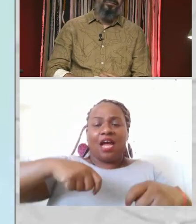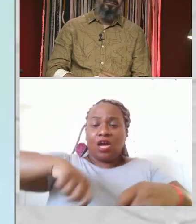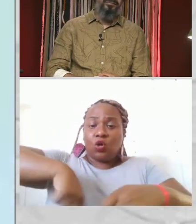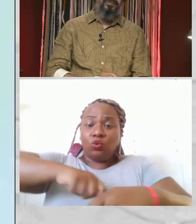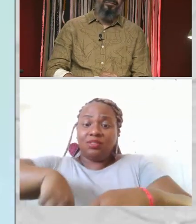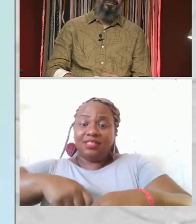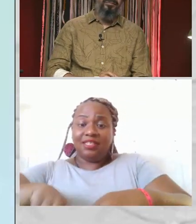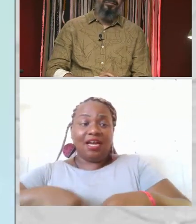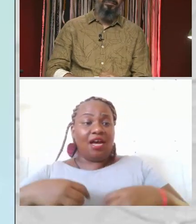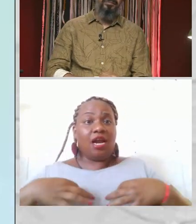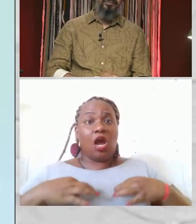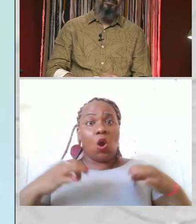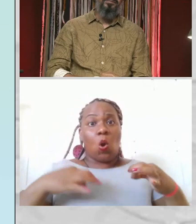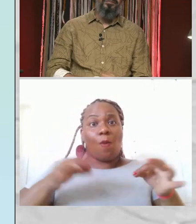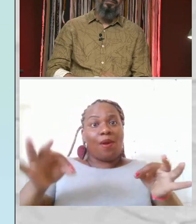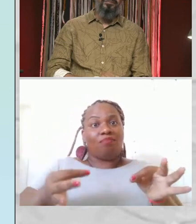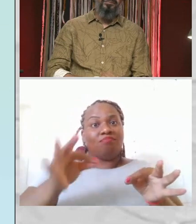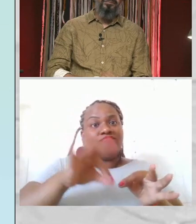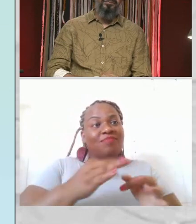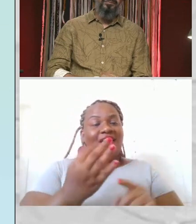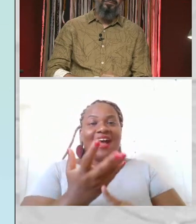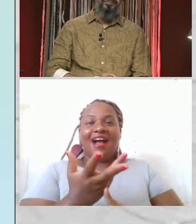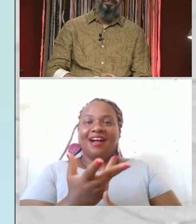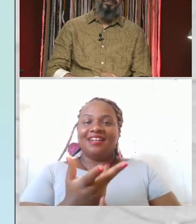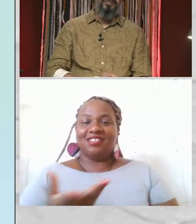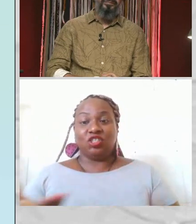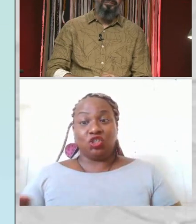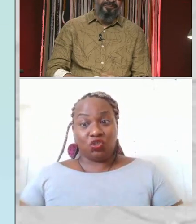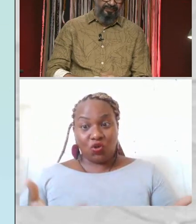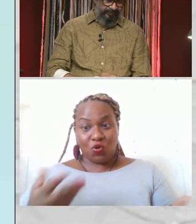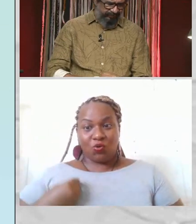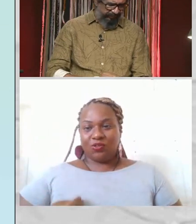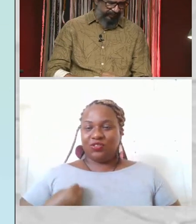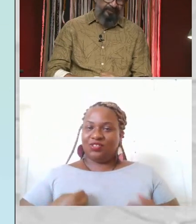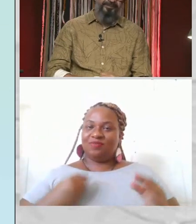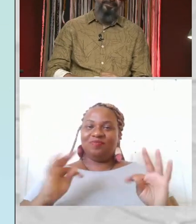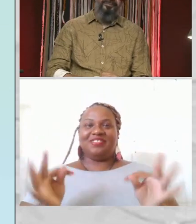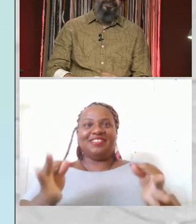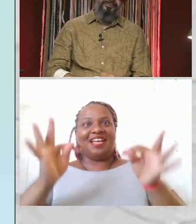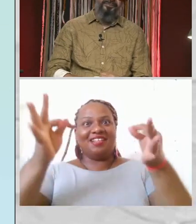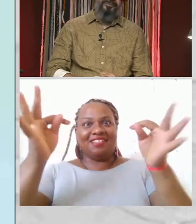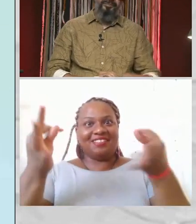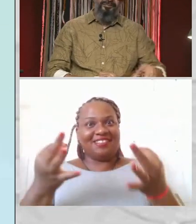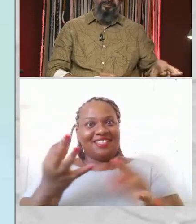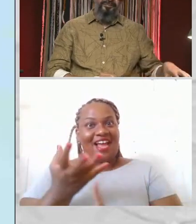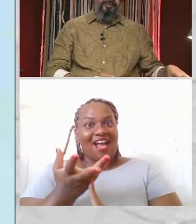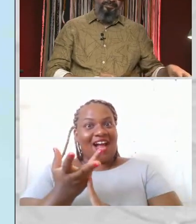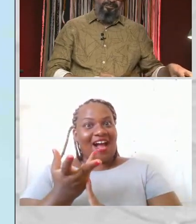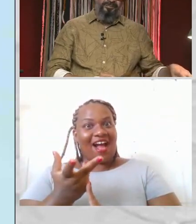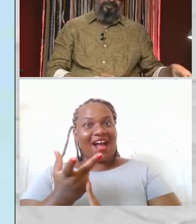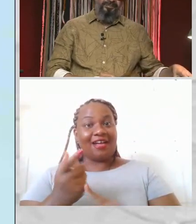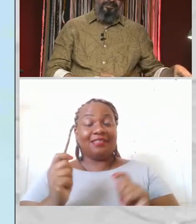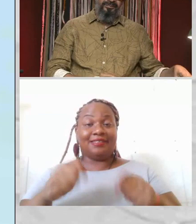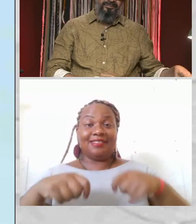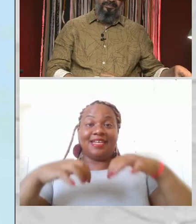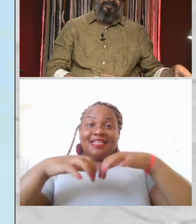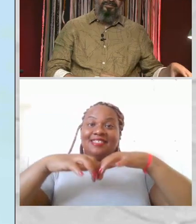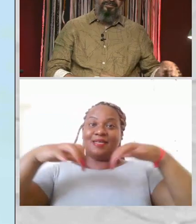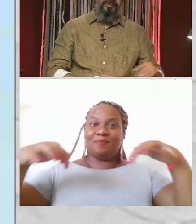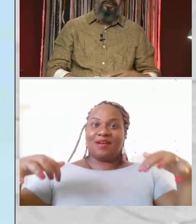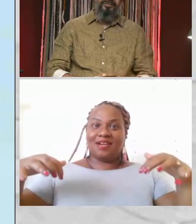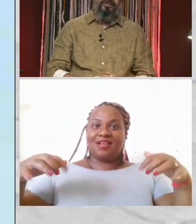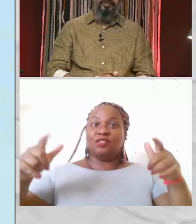tecia uma roupa. Hoje em dia a gente está no mundo contemporâneo e a arte ela é separada. A arte tem um lugar do